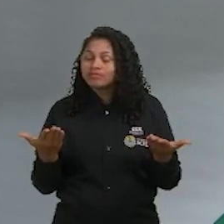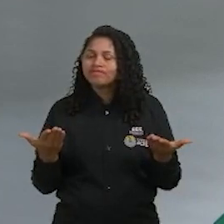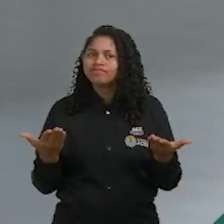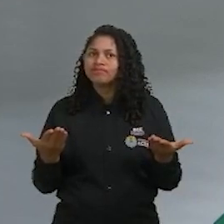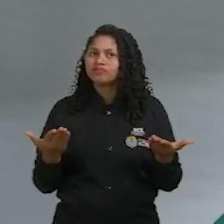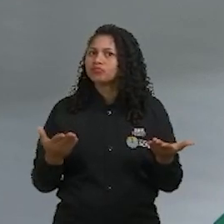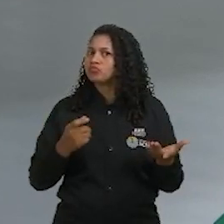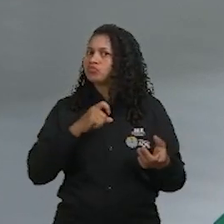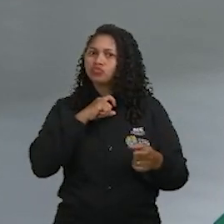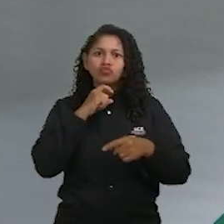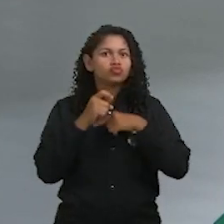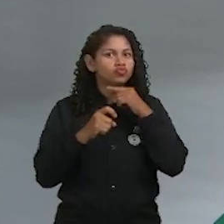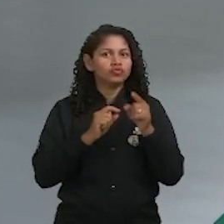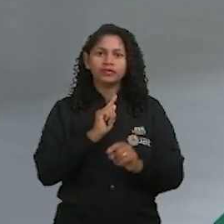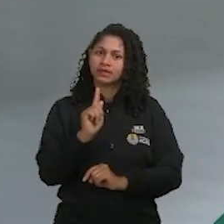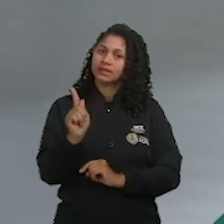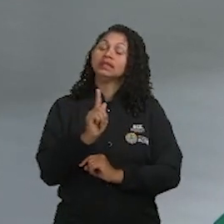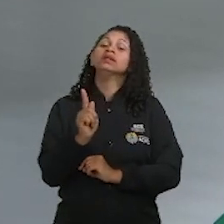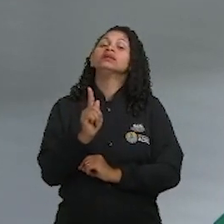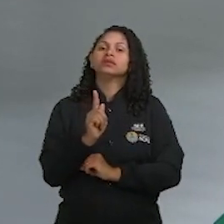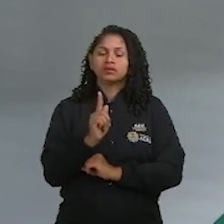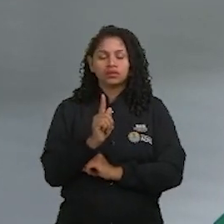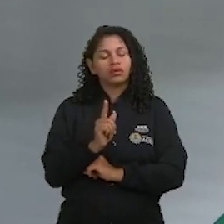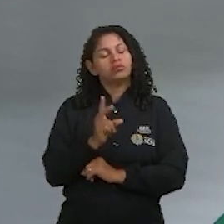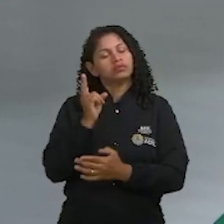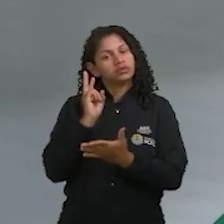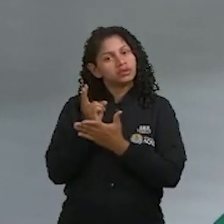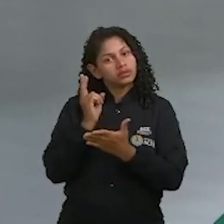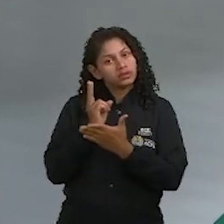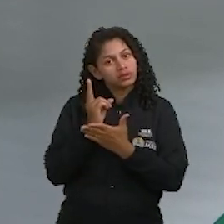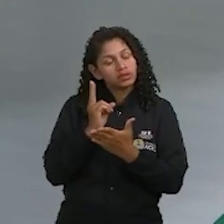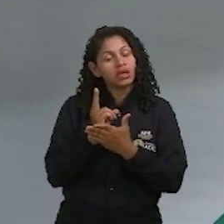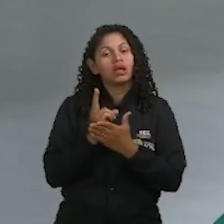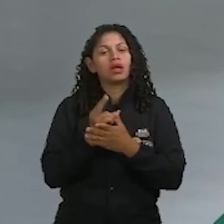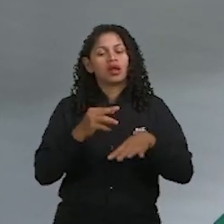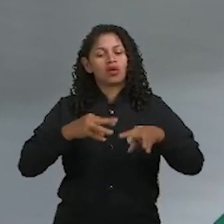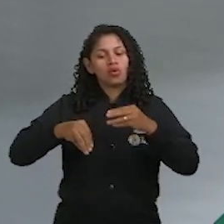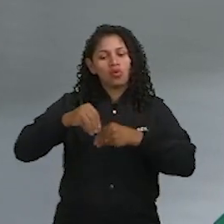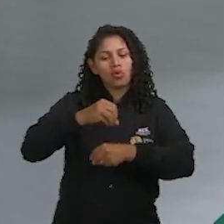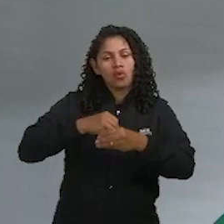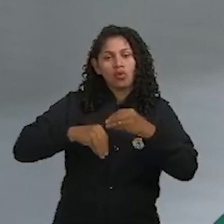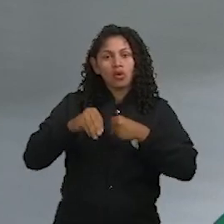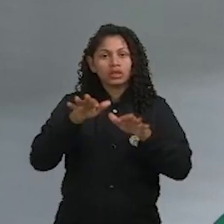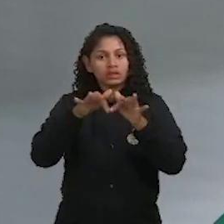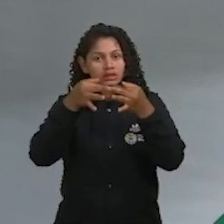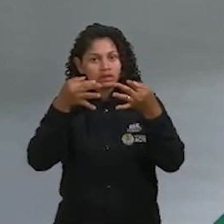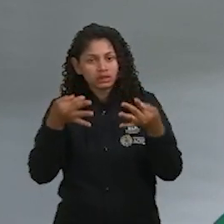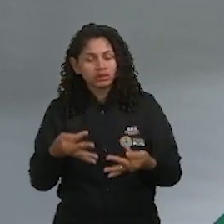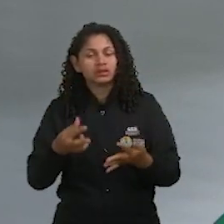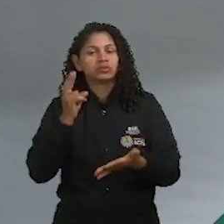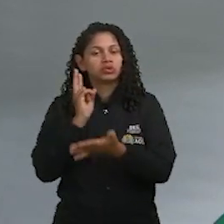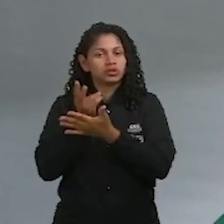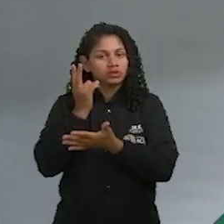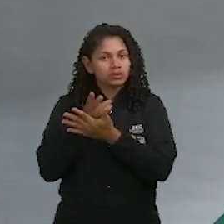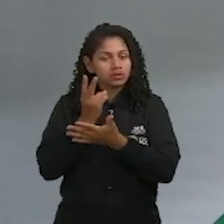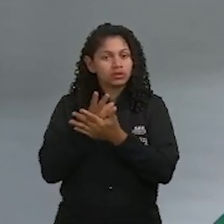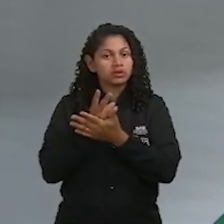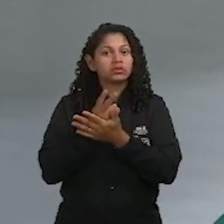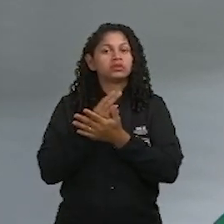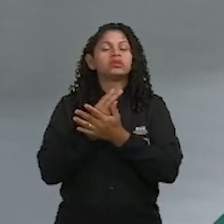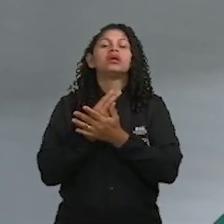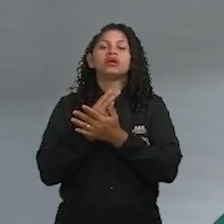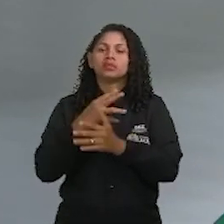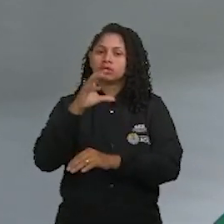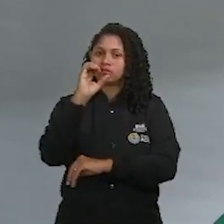Toda vez o número de NOx de substâncias compostos simples sempre vai ser igual a 0. Essa